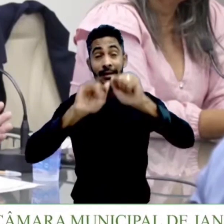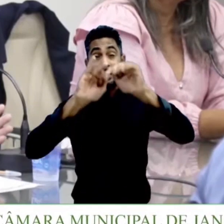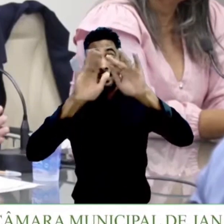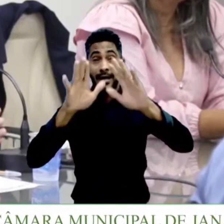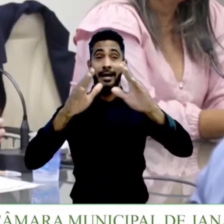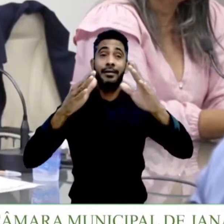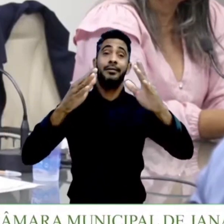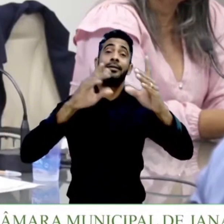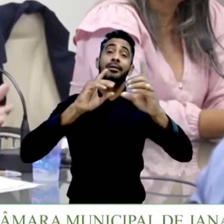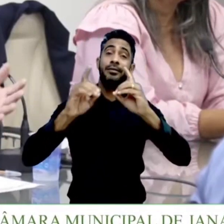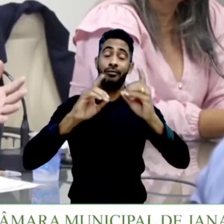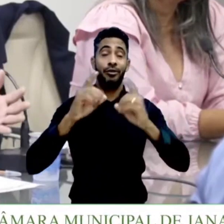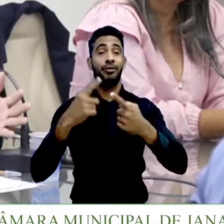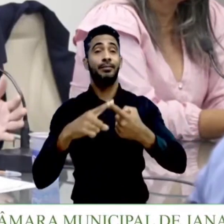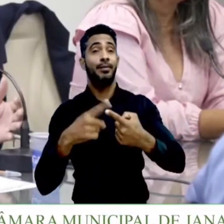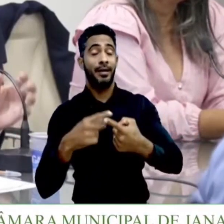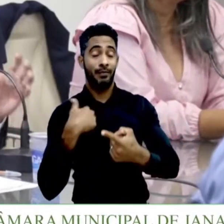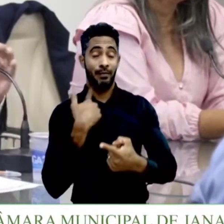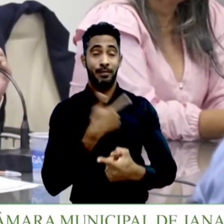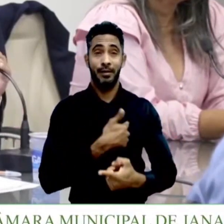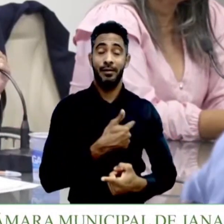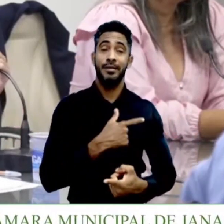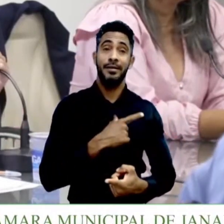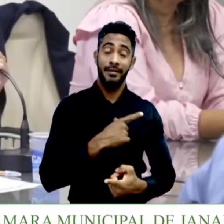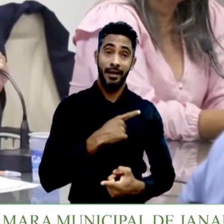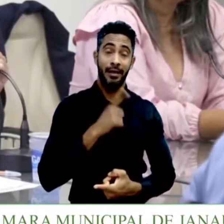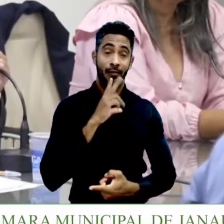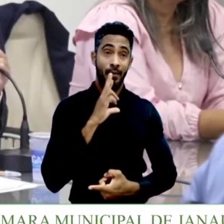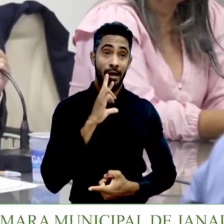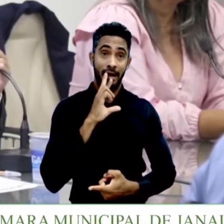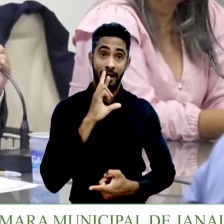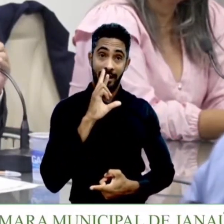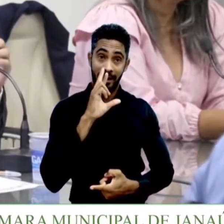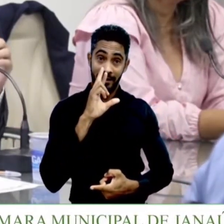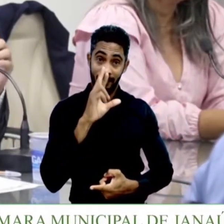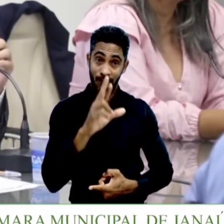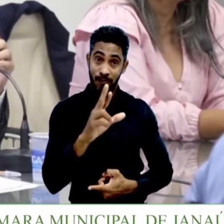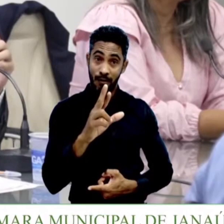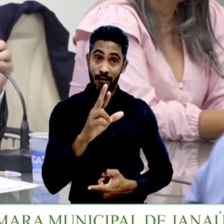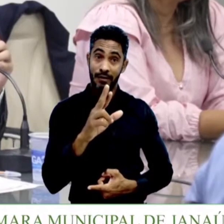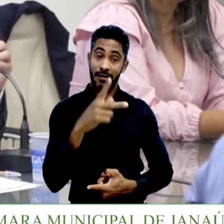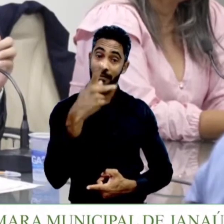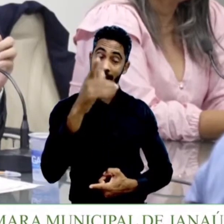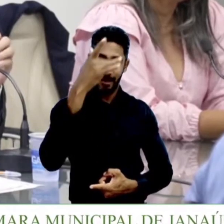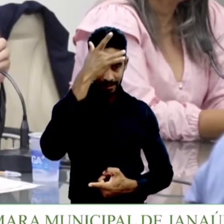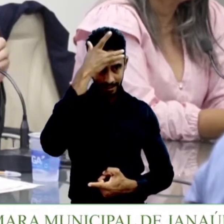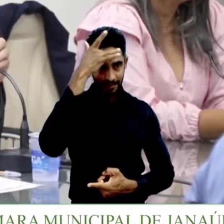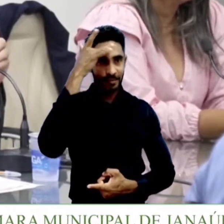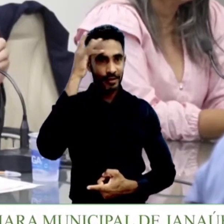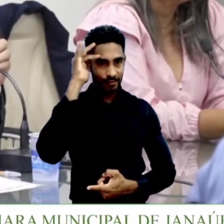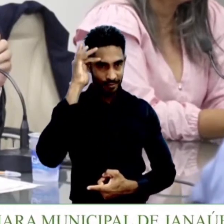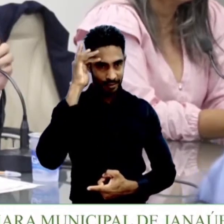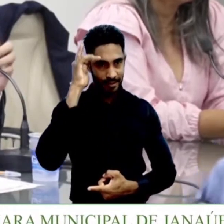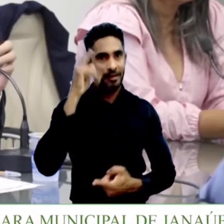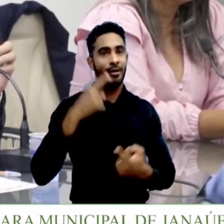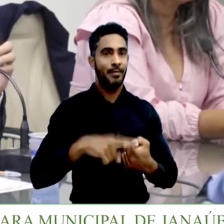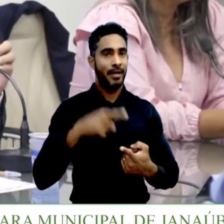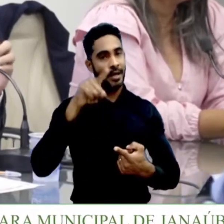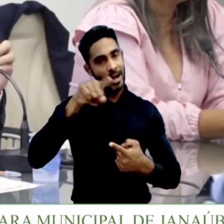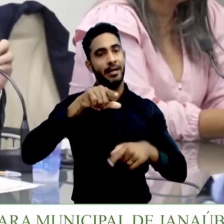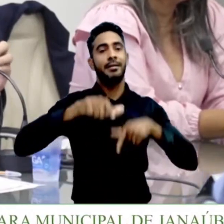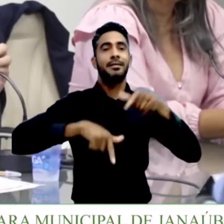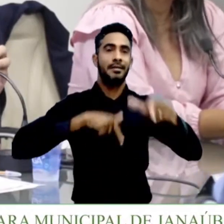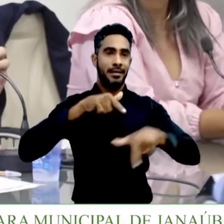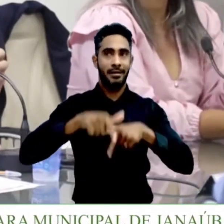gente não dê uma resposta indevida para esses servidores, que são eles que fazem a máquina